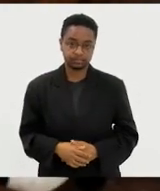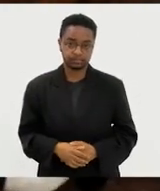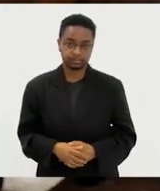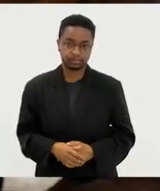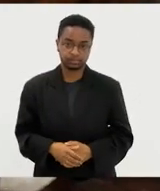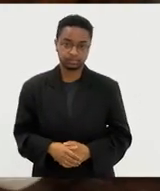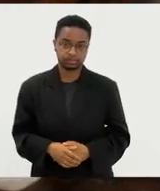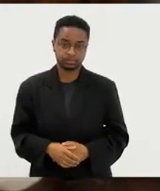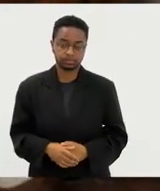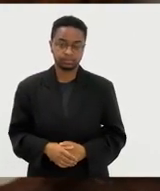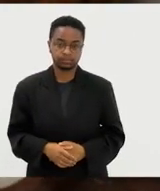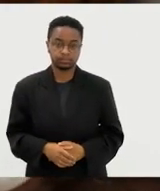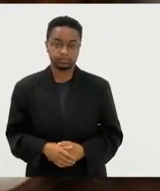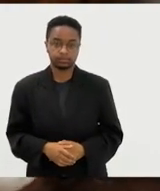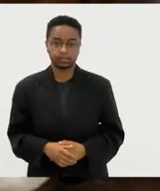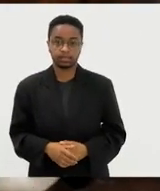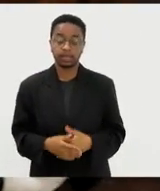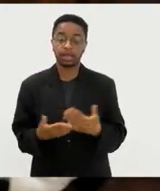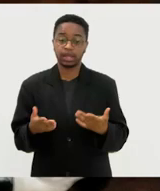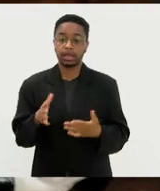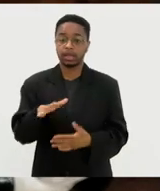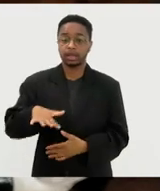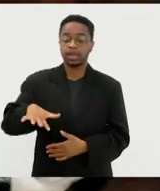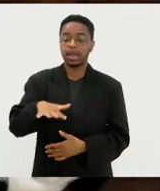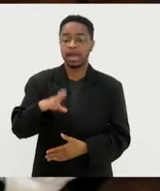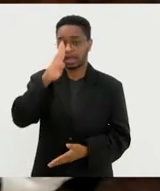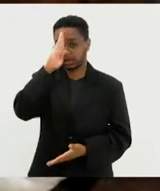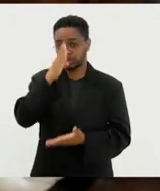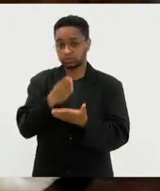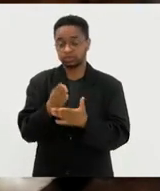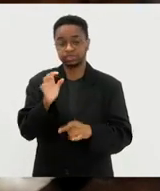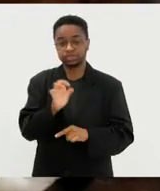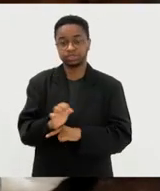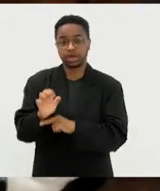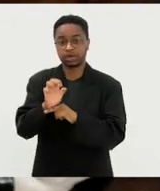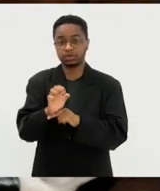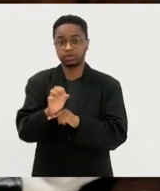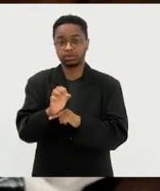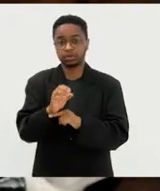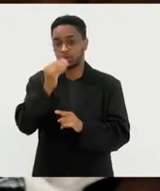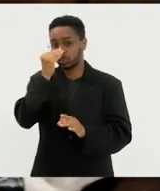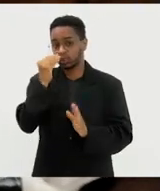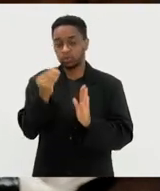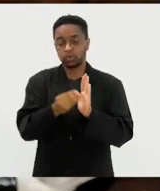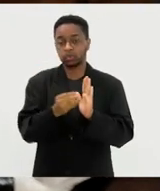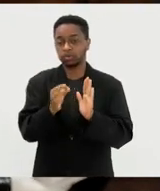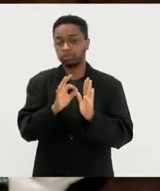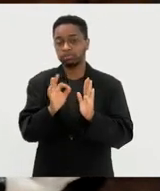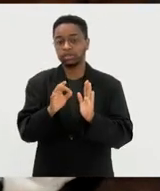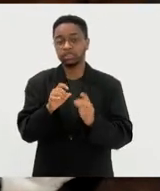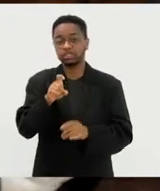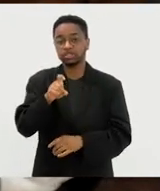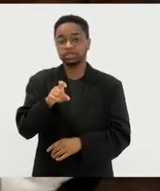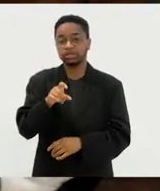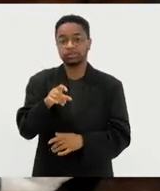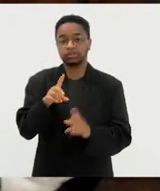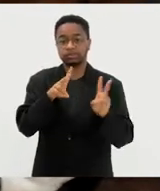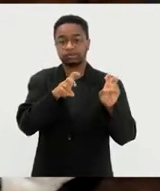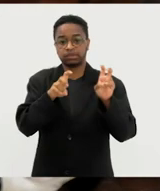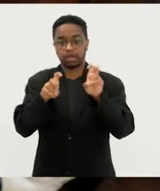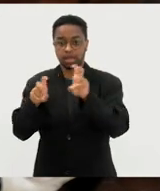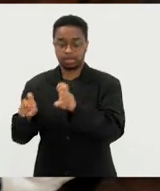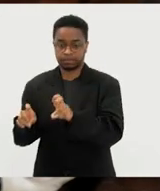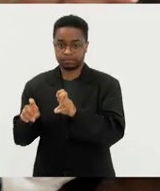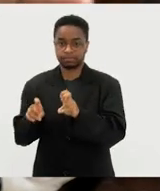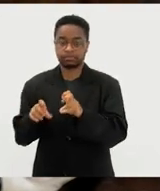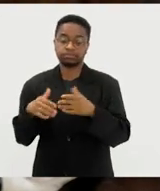esse triunvirato que está aqui acha que o Estado descumpriu a cláusula XYZ. Pô,